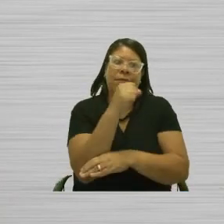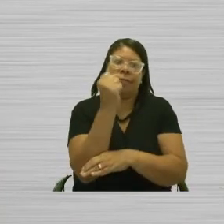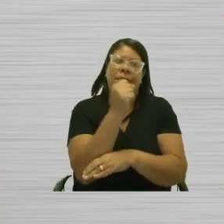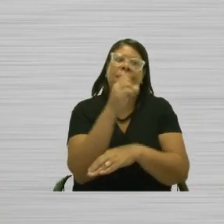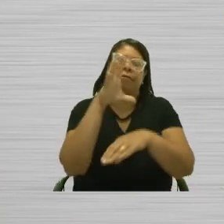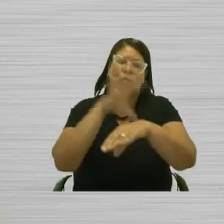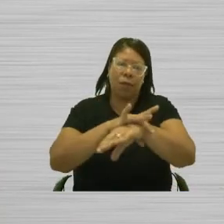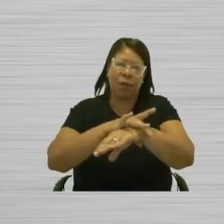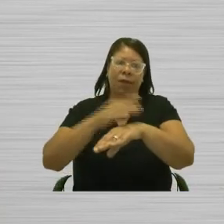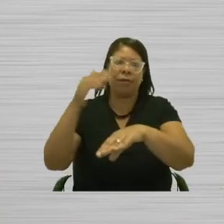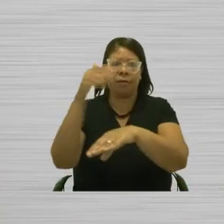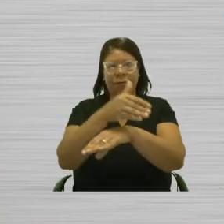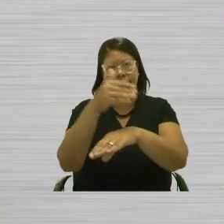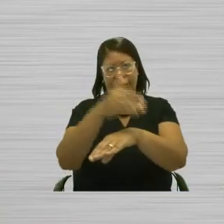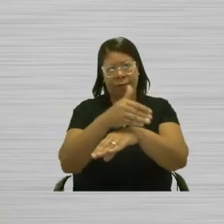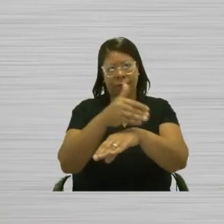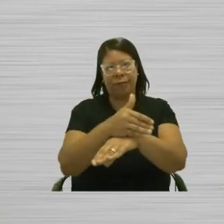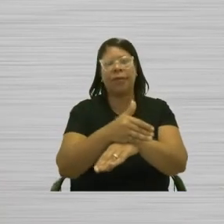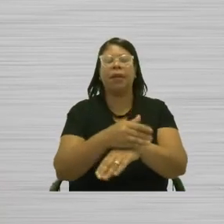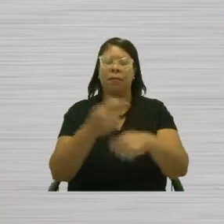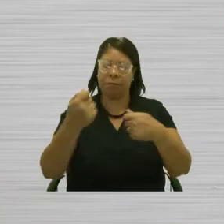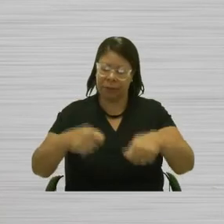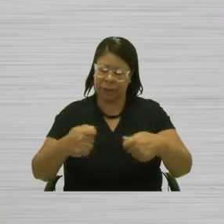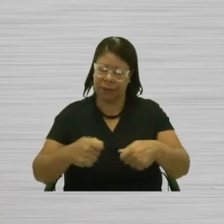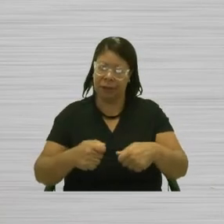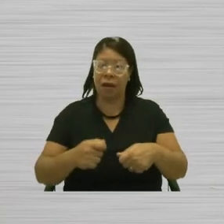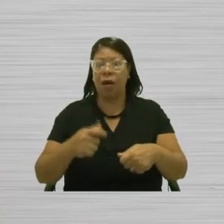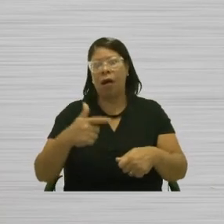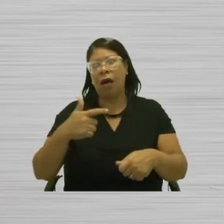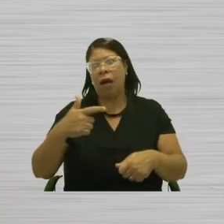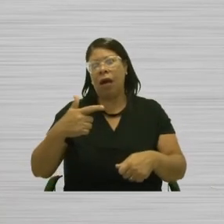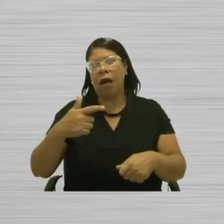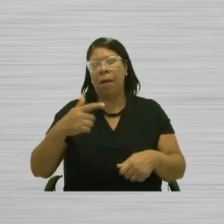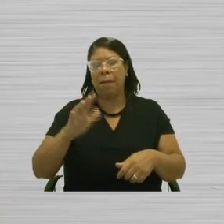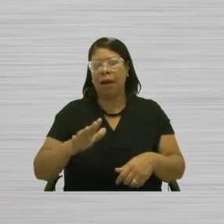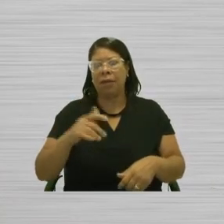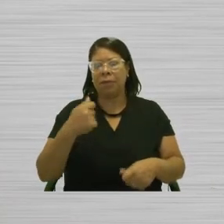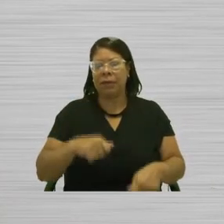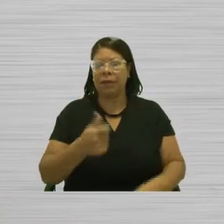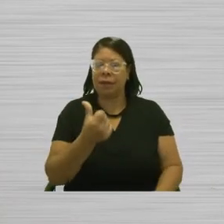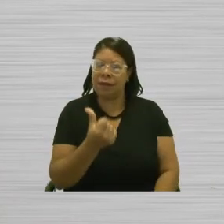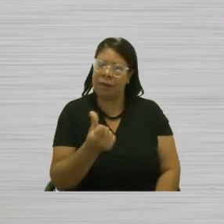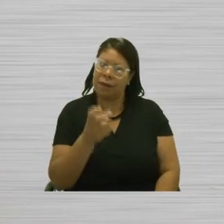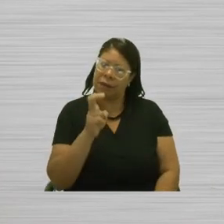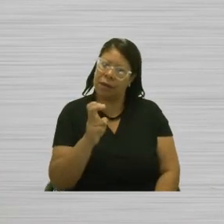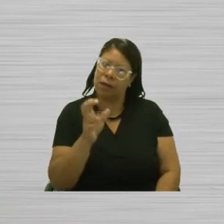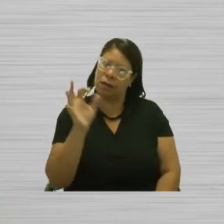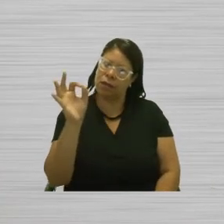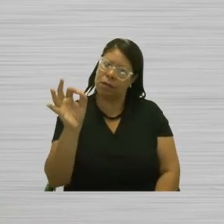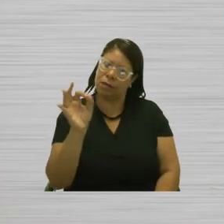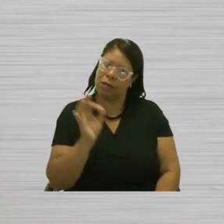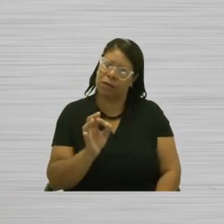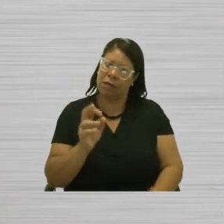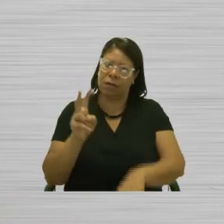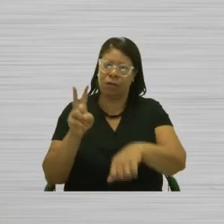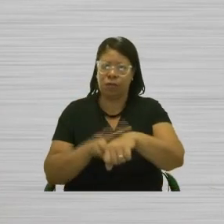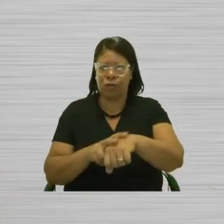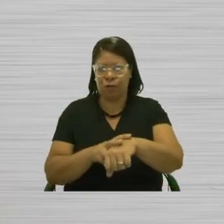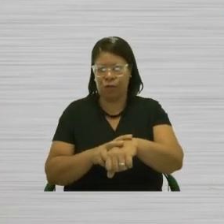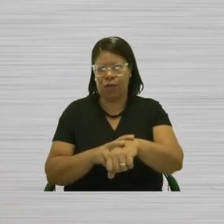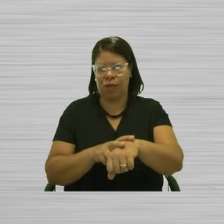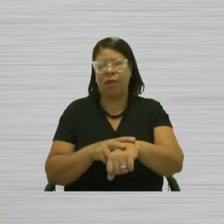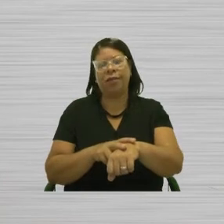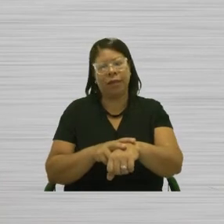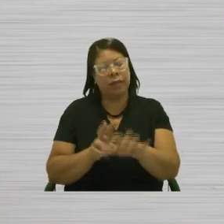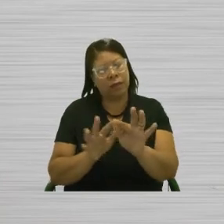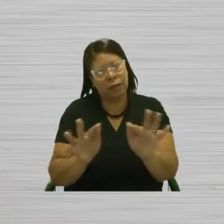os outros quadrimestres. A gente tem 65% classificado como verde. E um dado